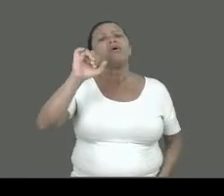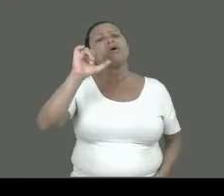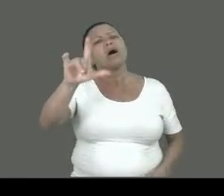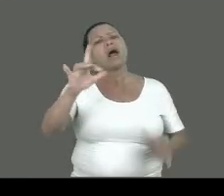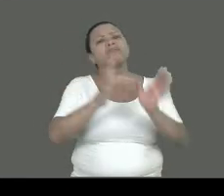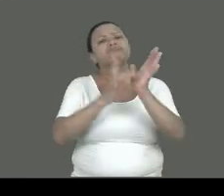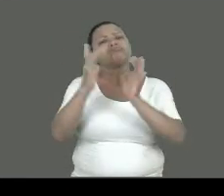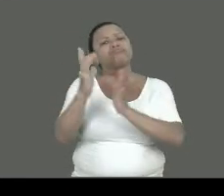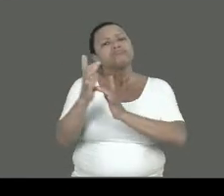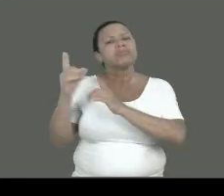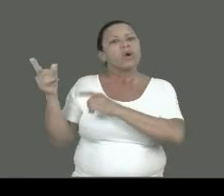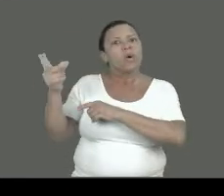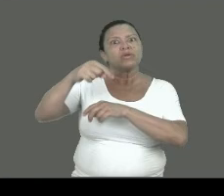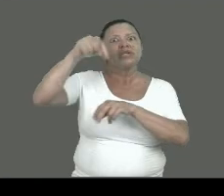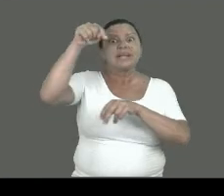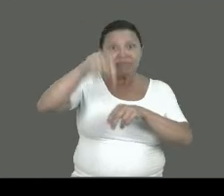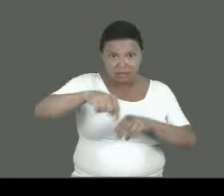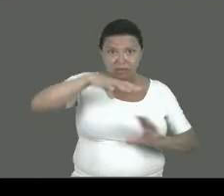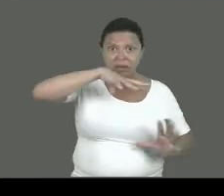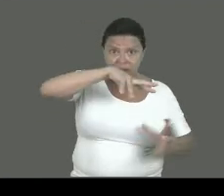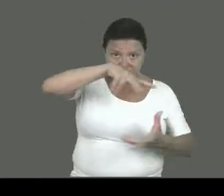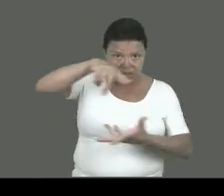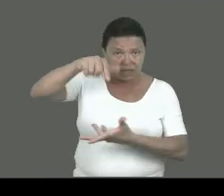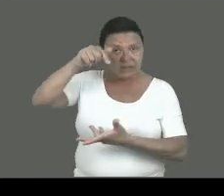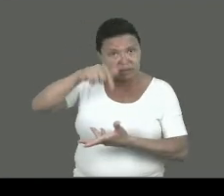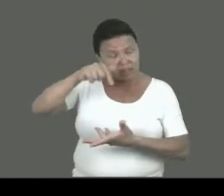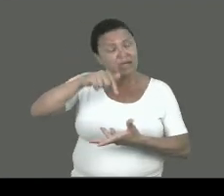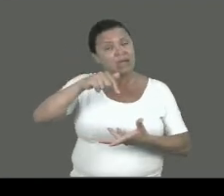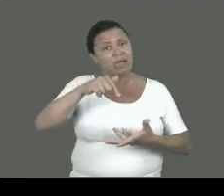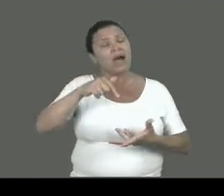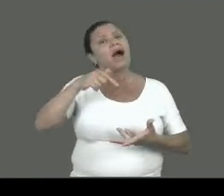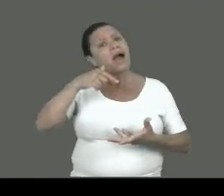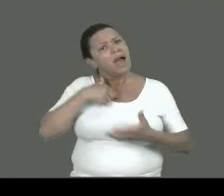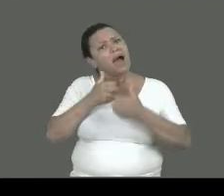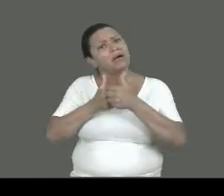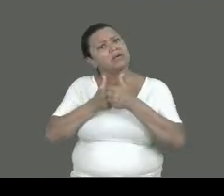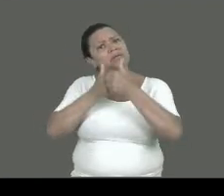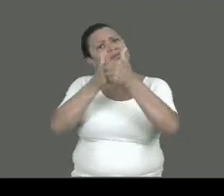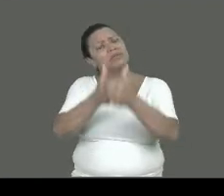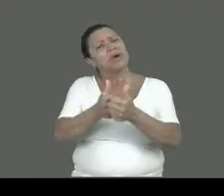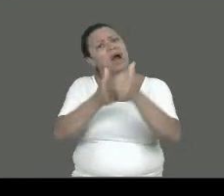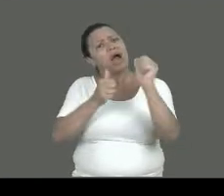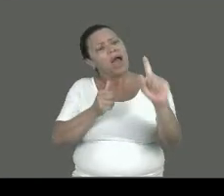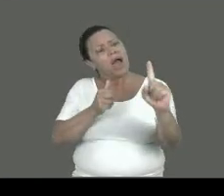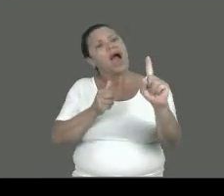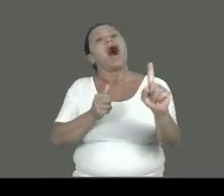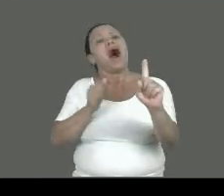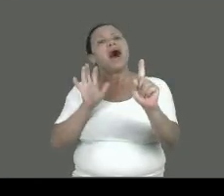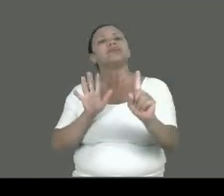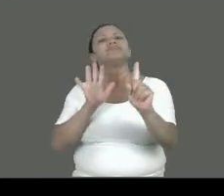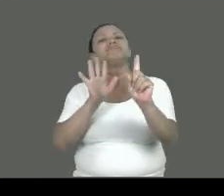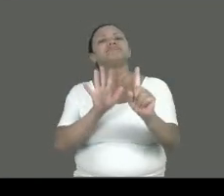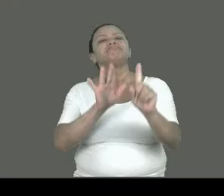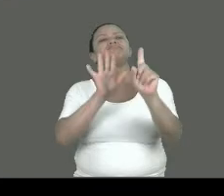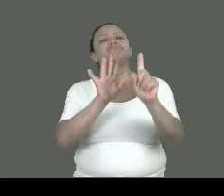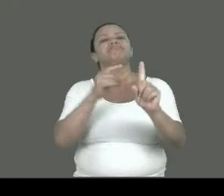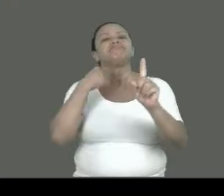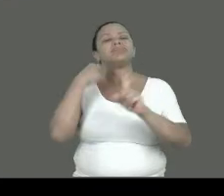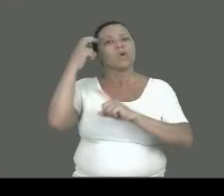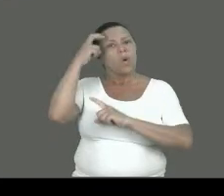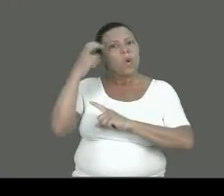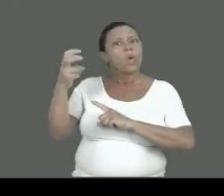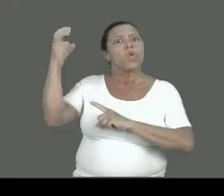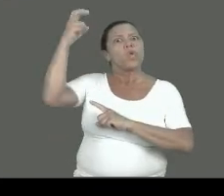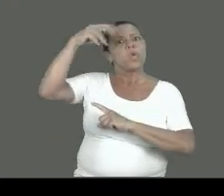no seu período de encarnado, que nos servem de guia para o nosso aprimoramento moral, intelectual